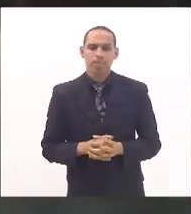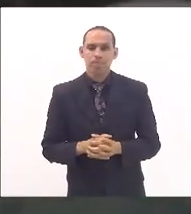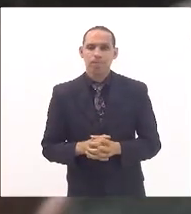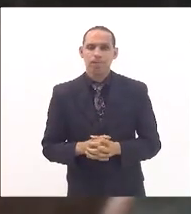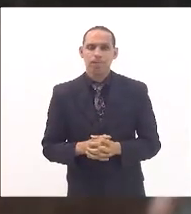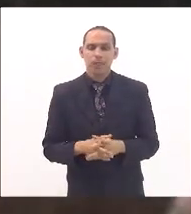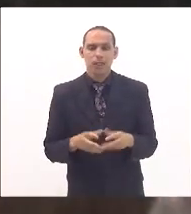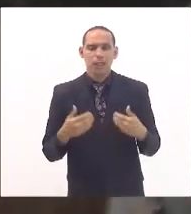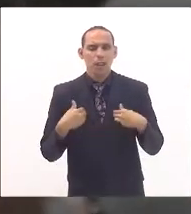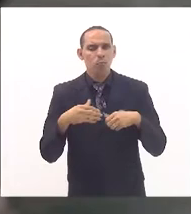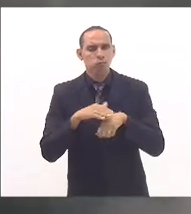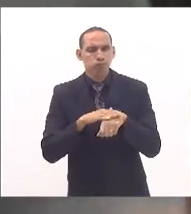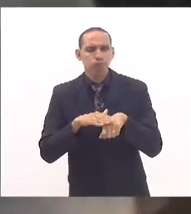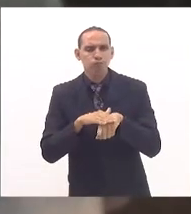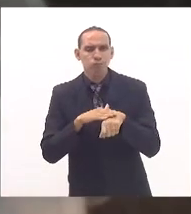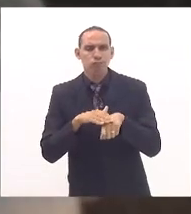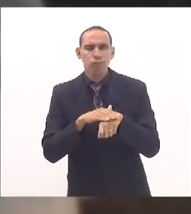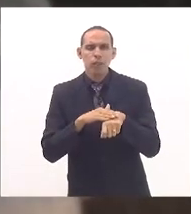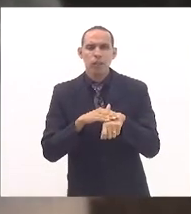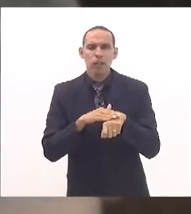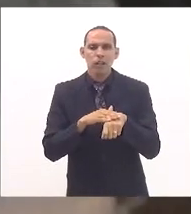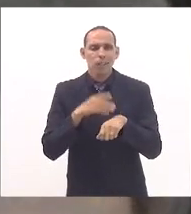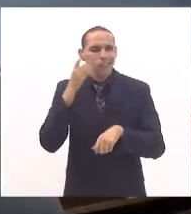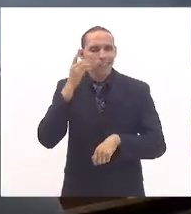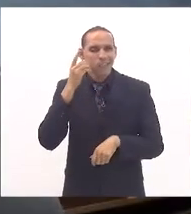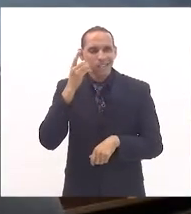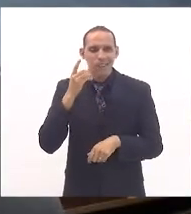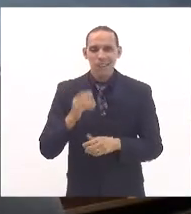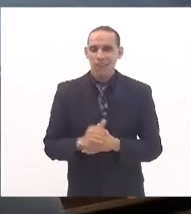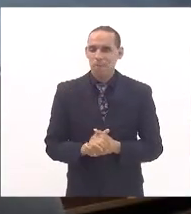eu conversei aqui com o deputado